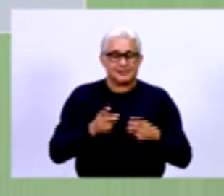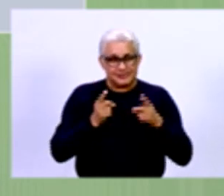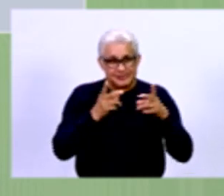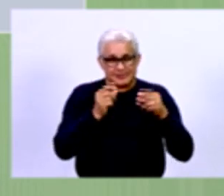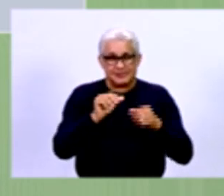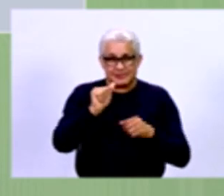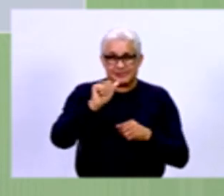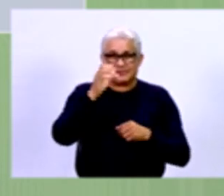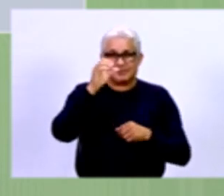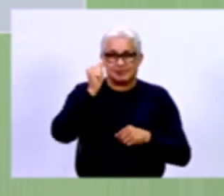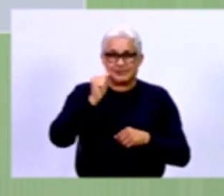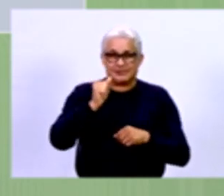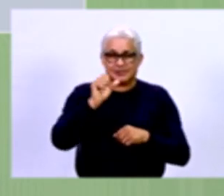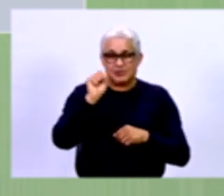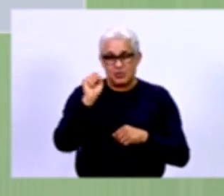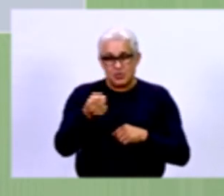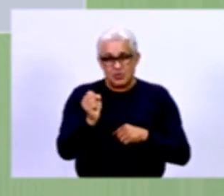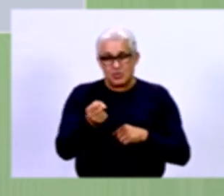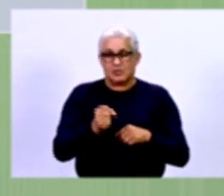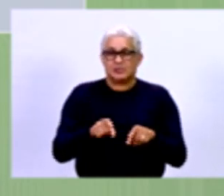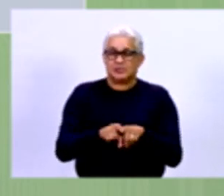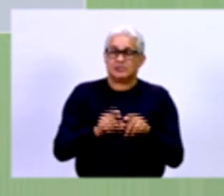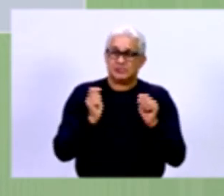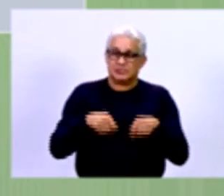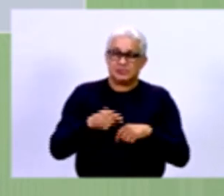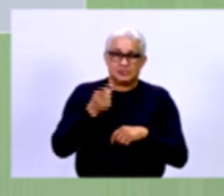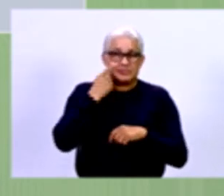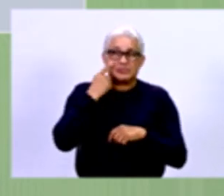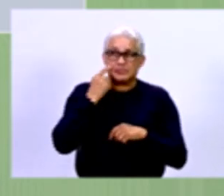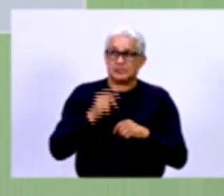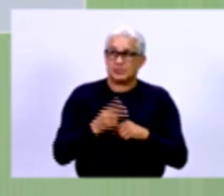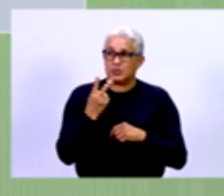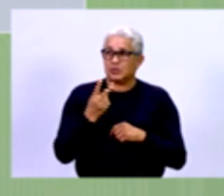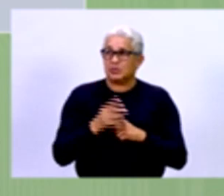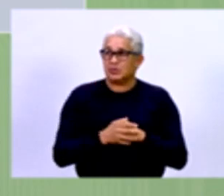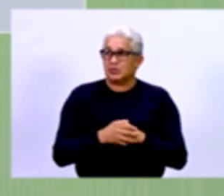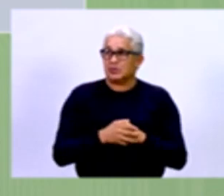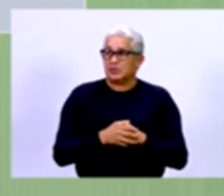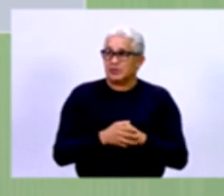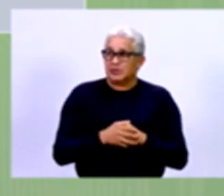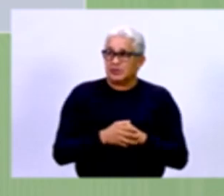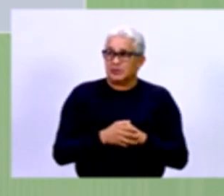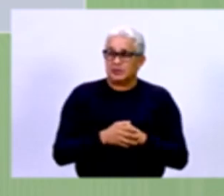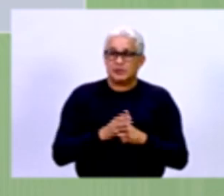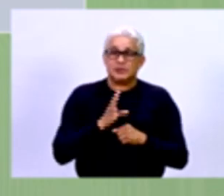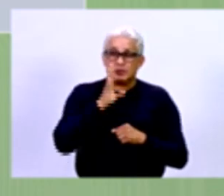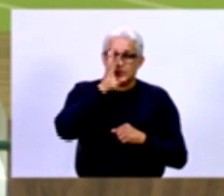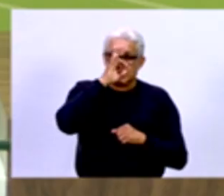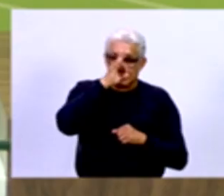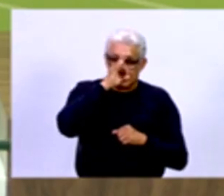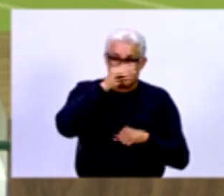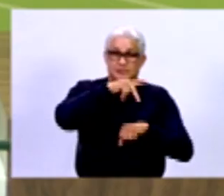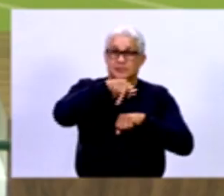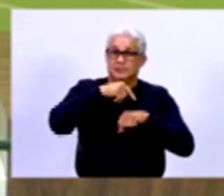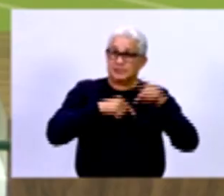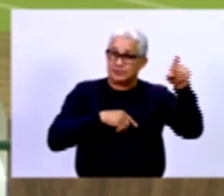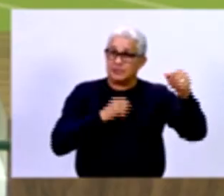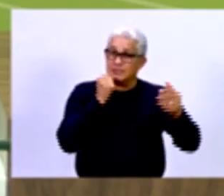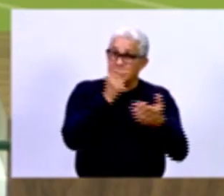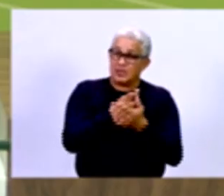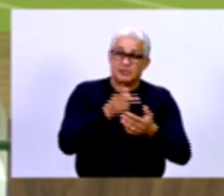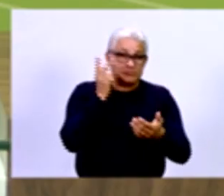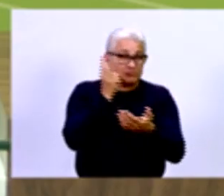por esses R$8. E como vocês podem ver, nesses dois cenários que a gente exemplificou, o esforço que o estrangeiro tem que fazer é pagar o